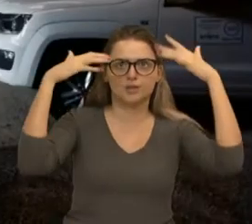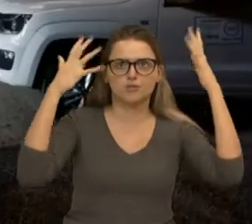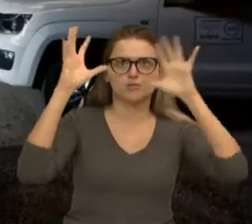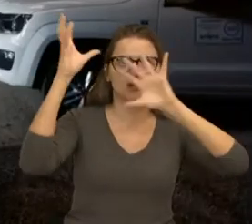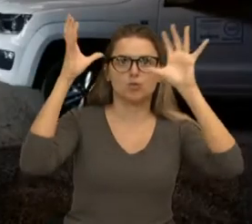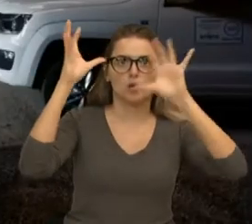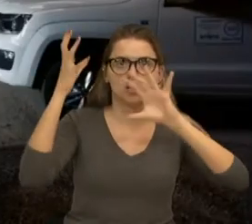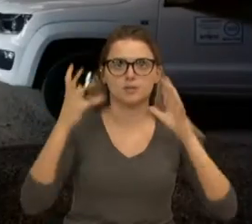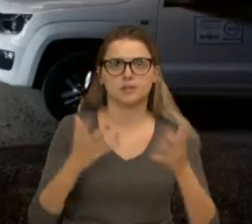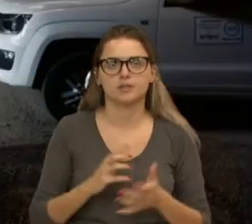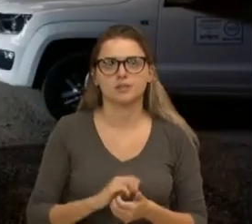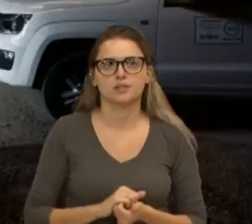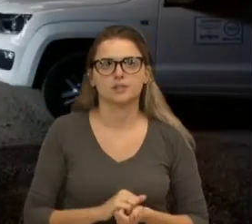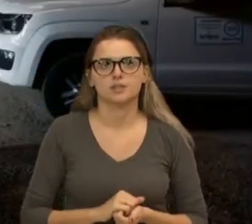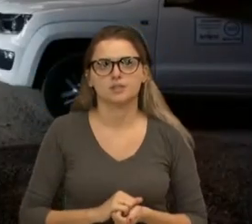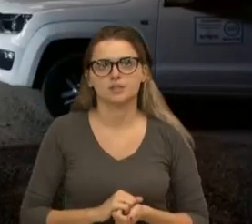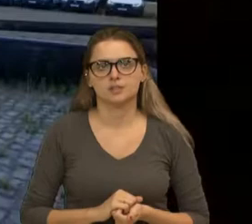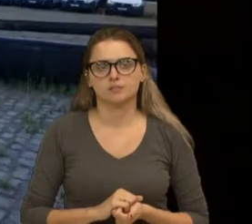né?